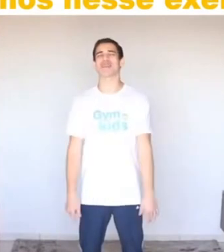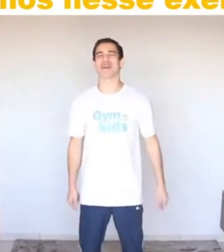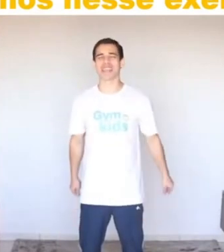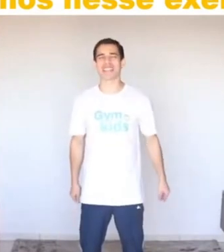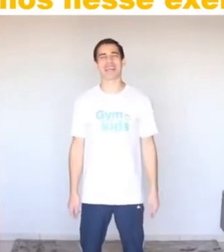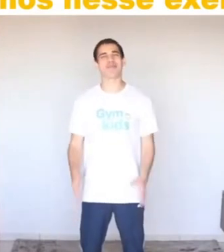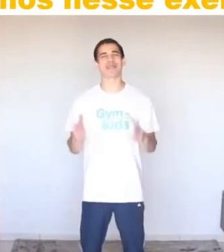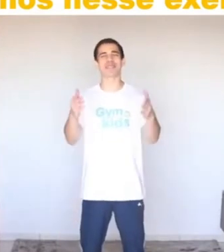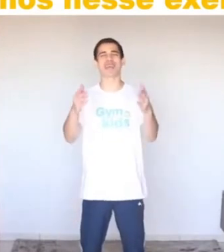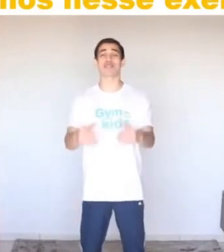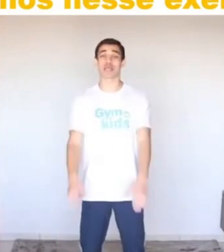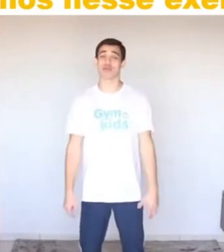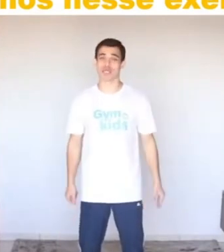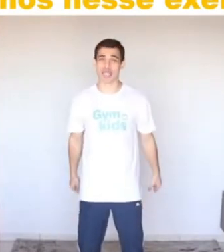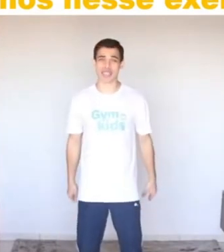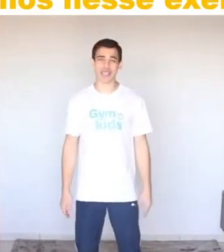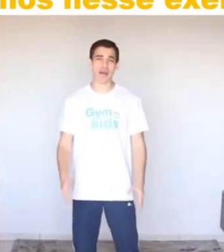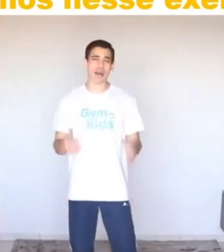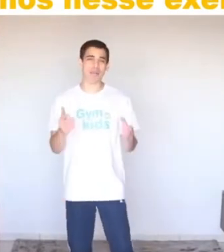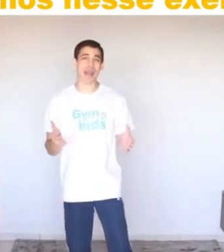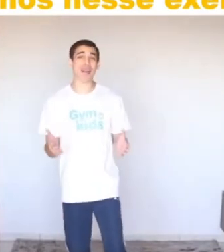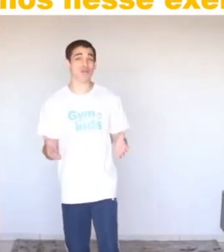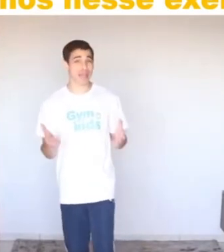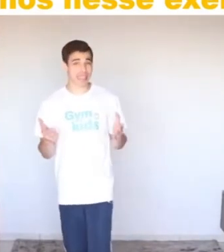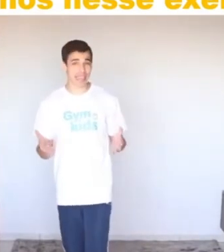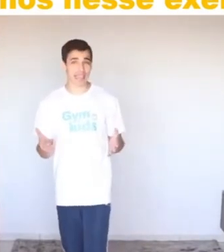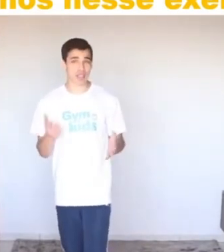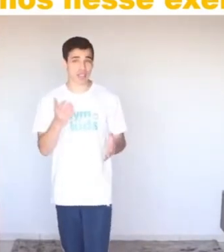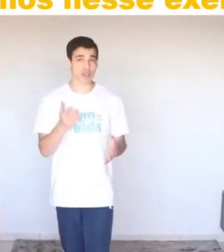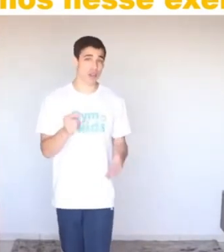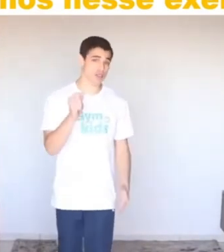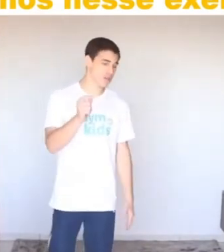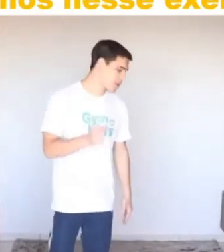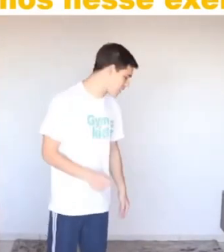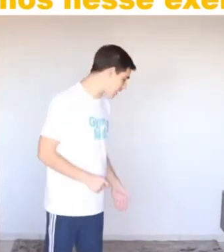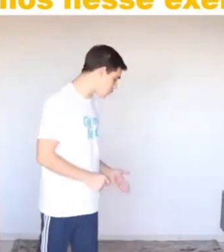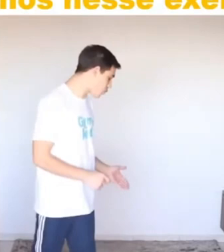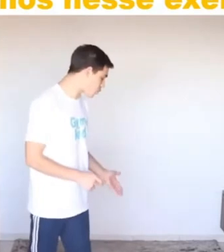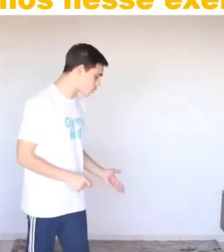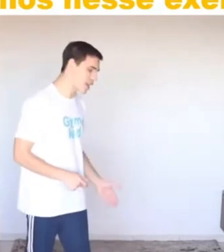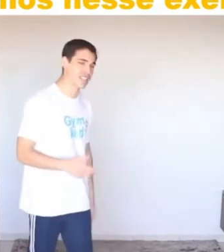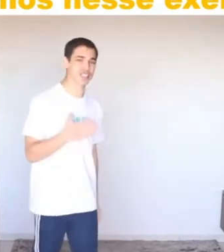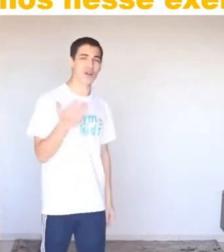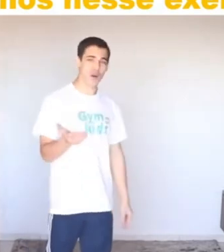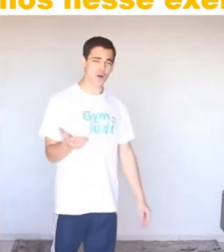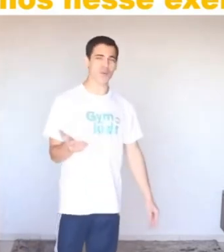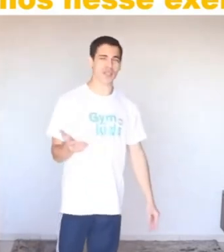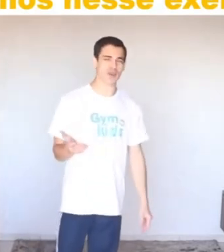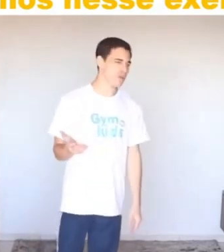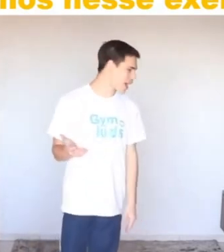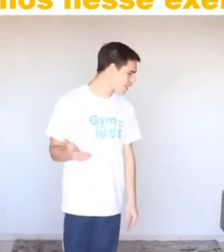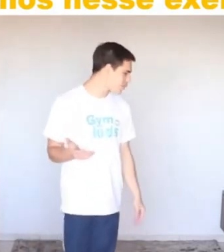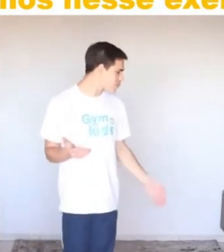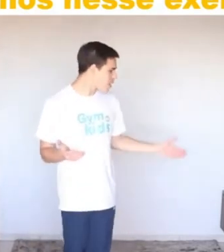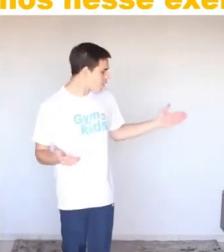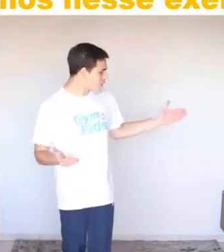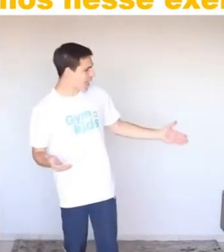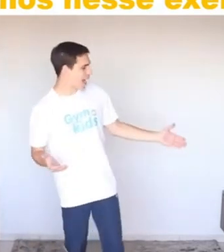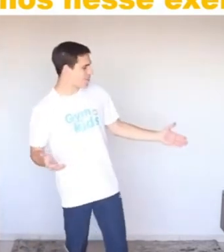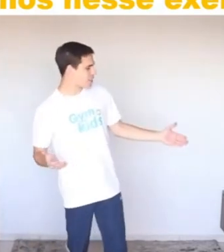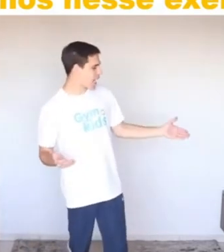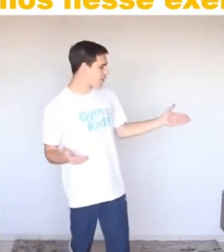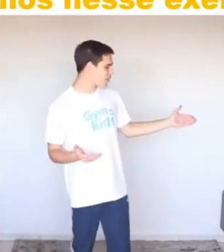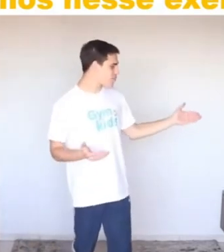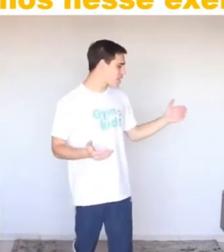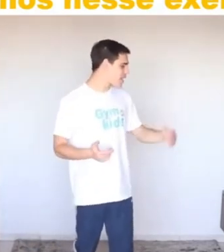Oi, pais, oi, mães. Preciso da ajuda de vocês para pegar os materiais. Olha só, nós vamos precisar de um colchonete ou cobertor dobrado,